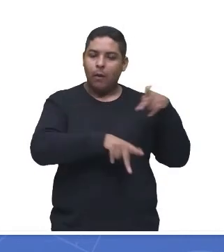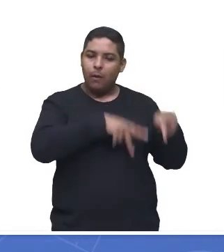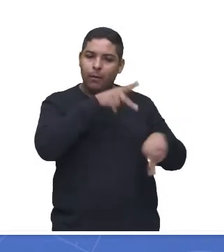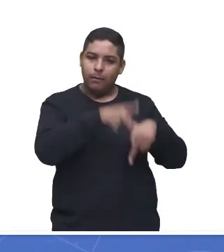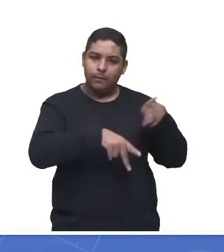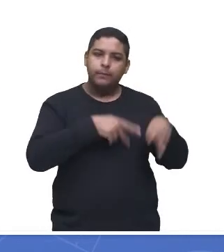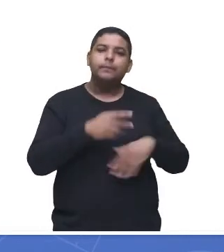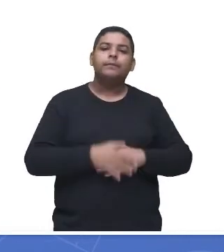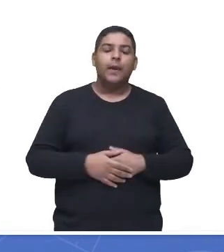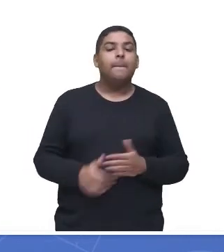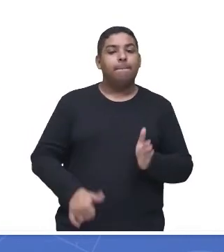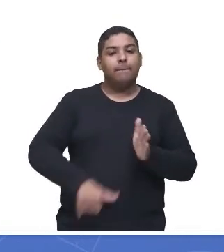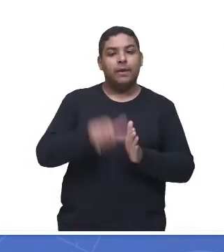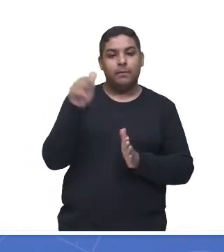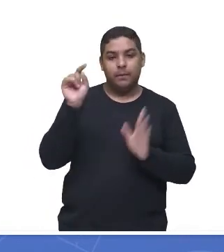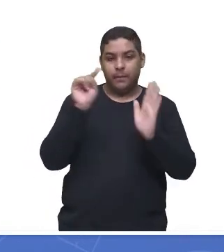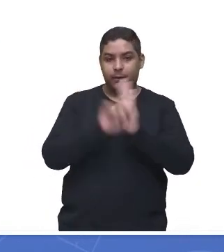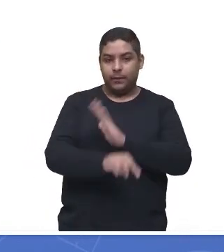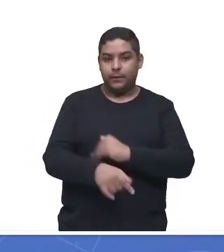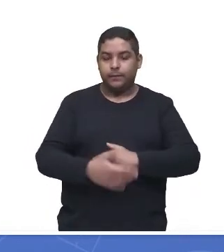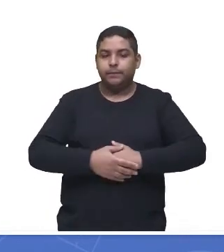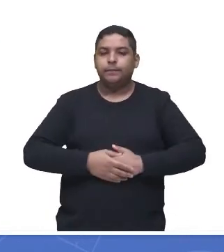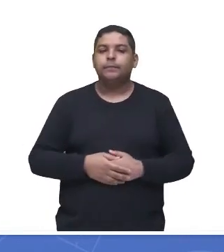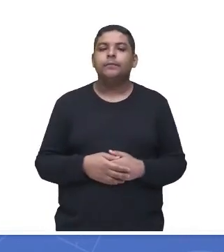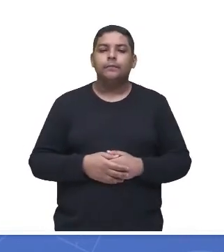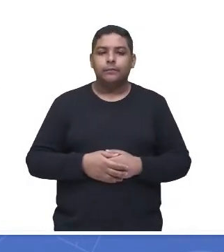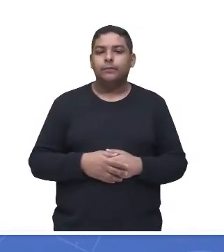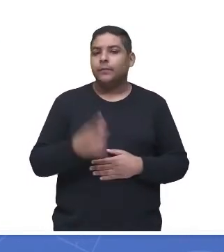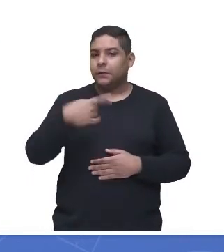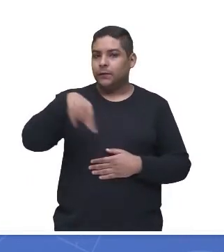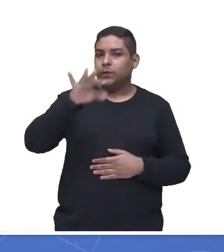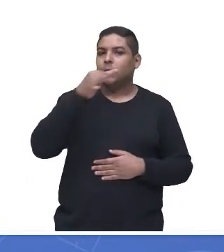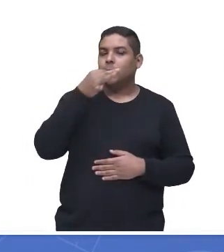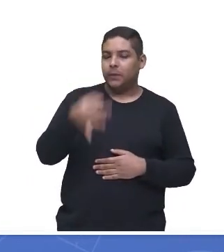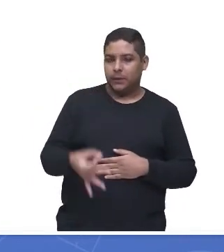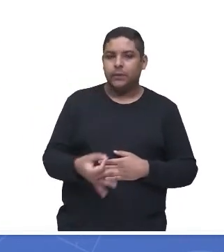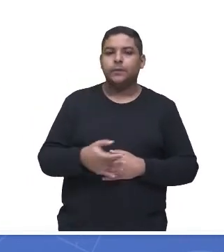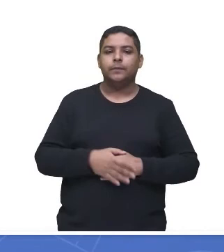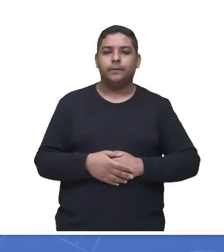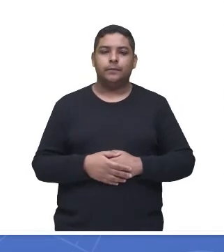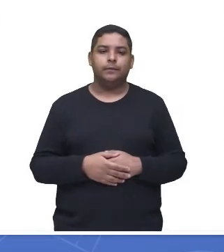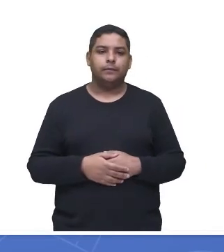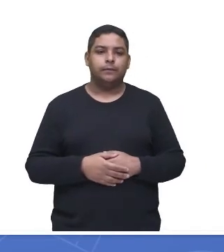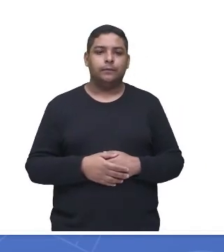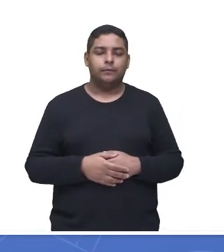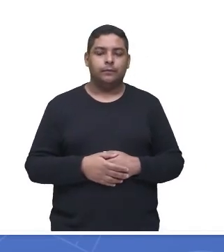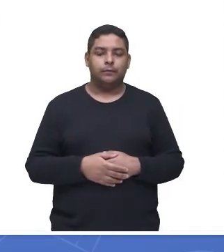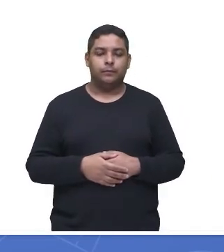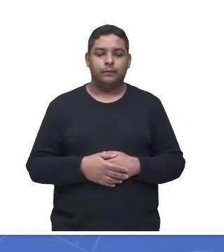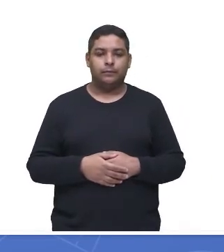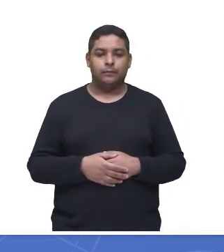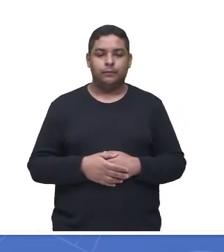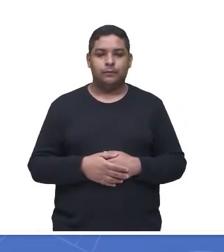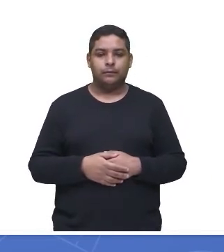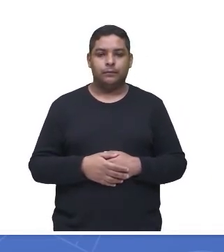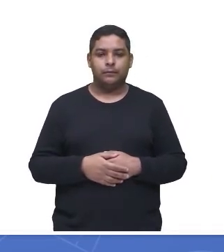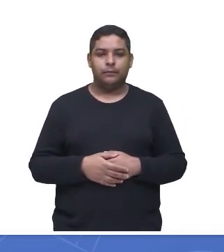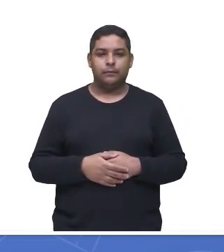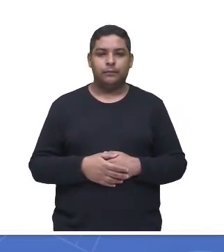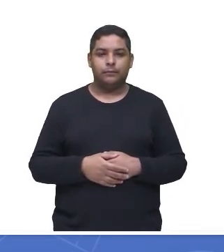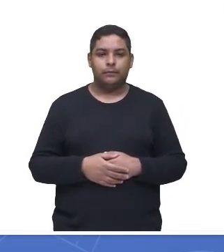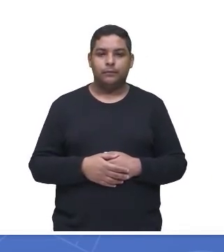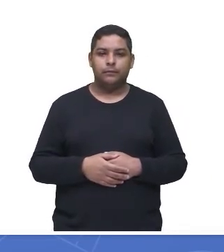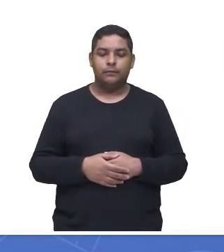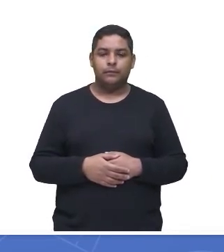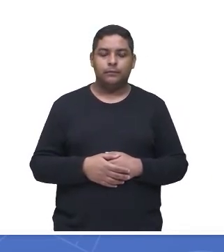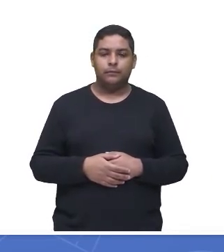pedindo na primeira questão, para vocês comentarem um pouco aí, algum conhecimento que vocês conheçam, né? Ó,